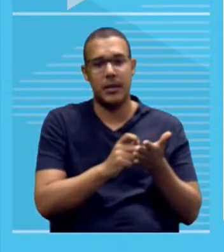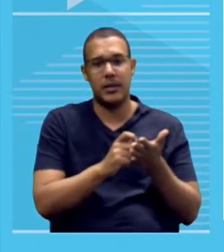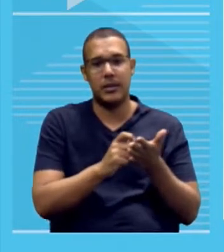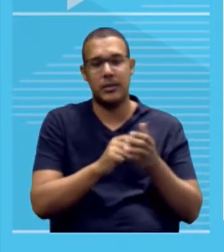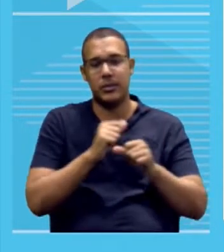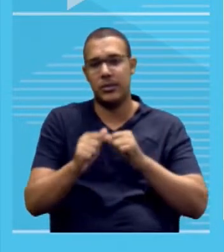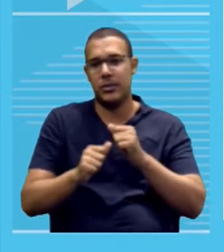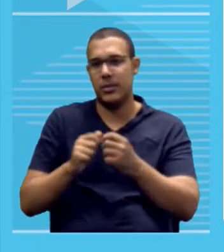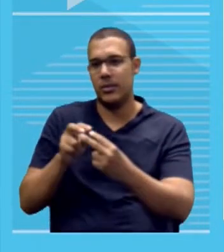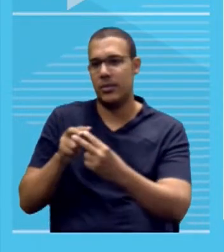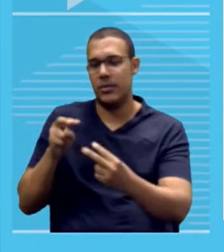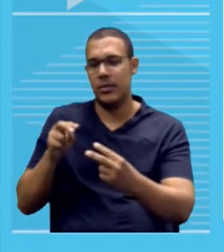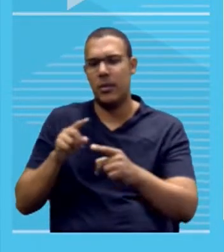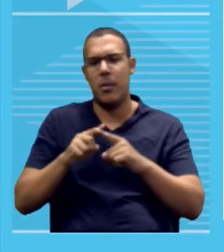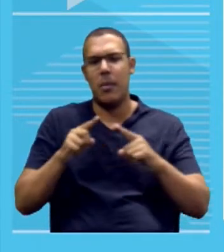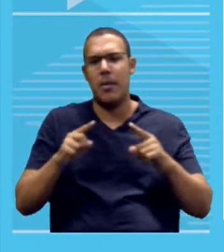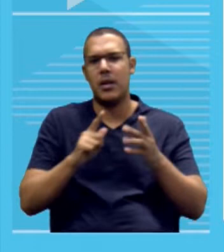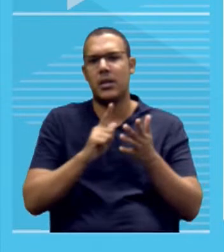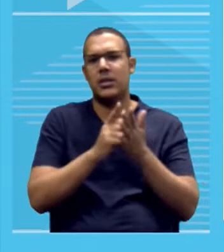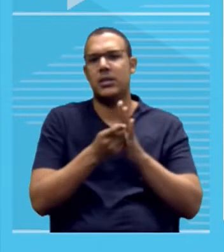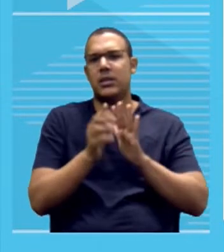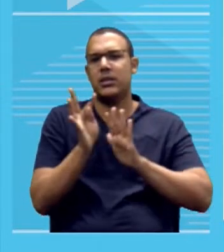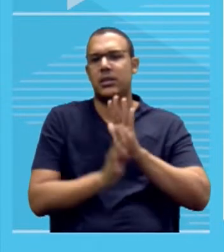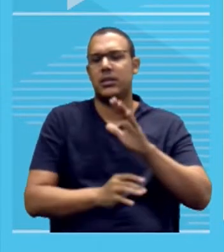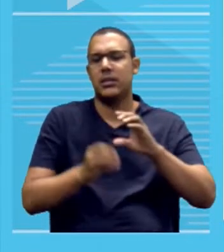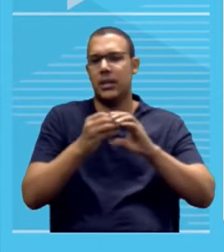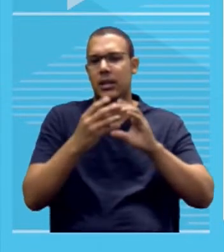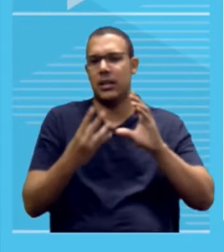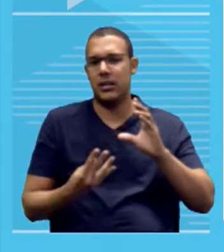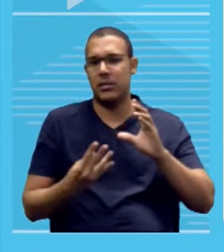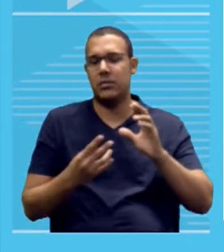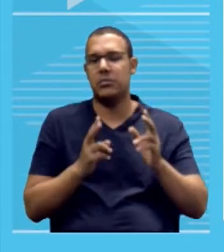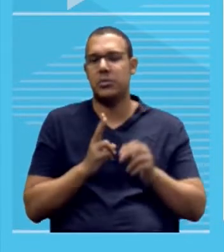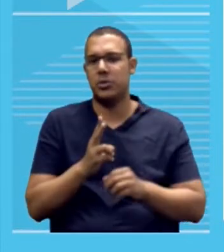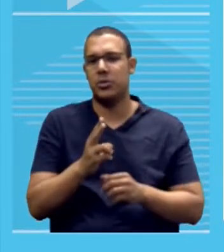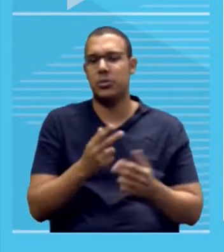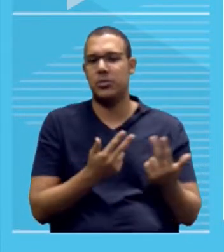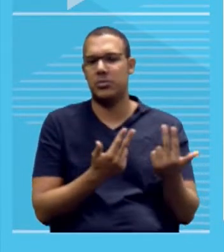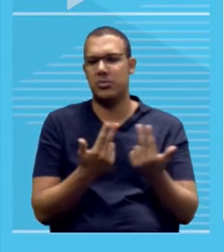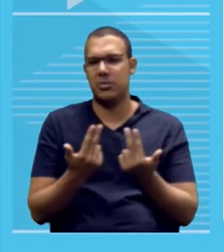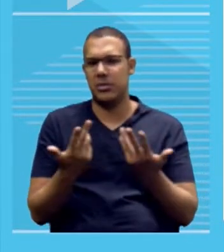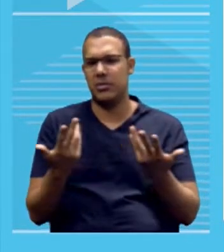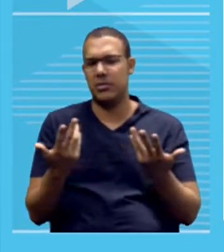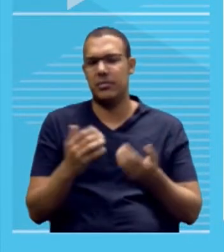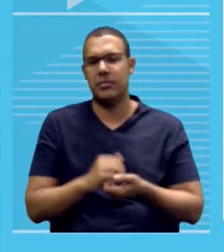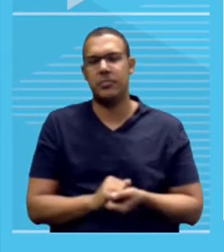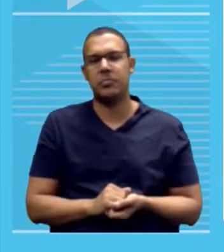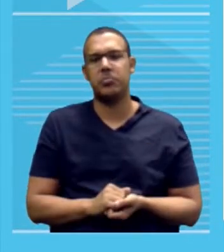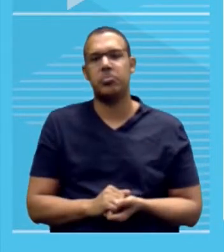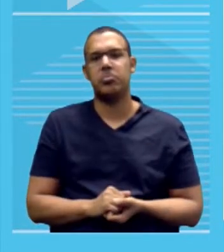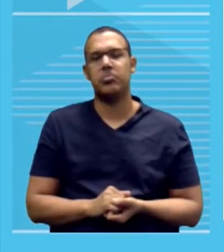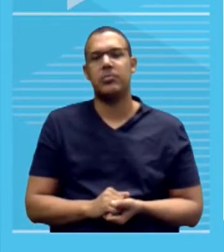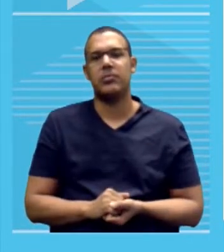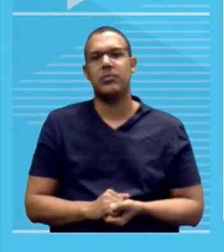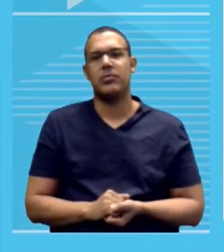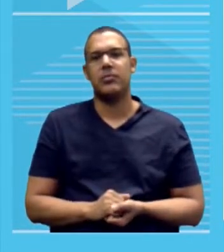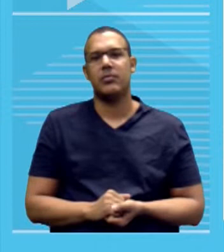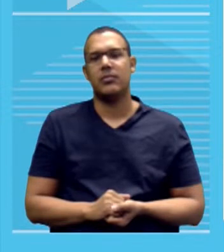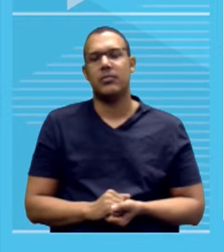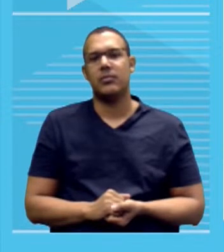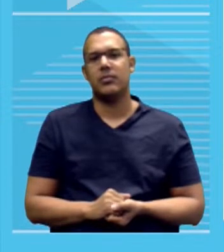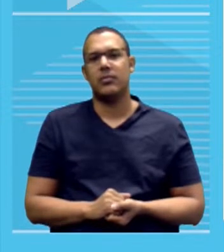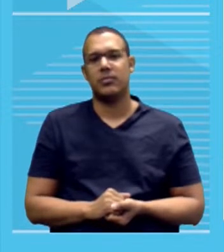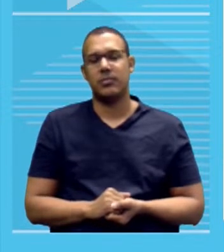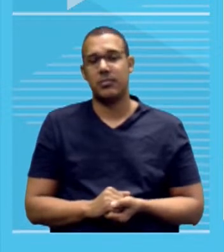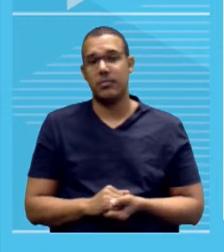a diferença do gênero as características mesmo não tem outra diferença assim não é tão diferente então são